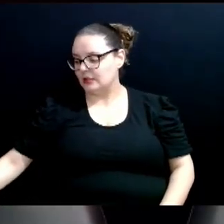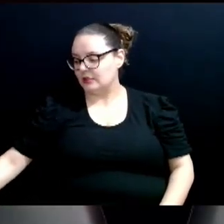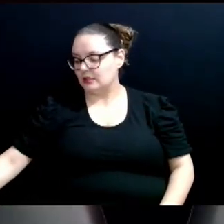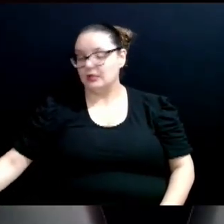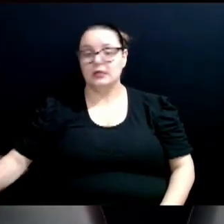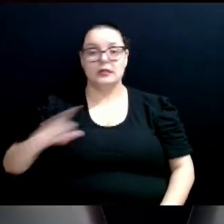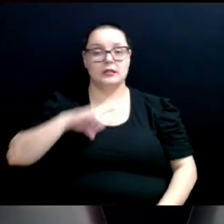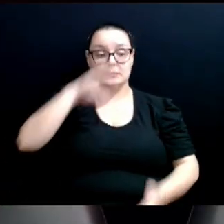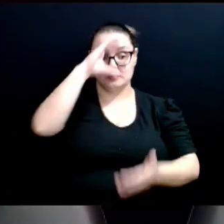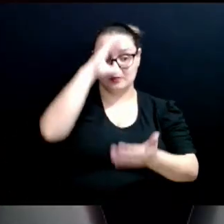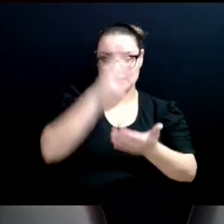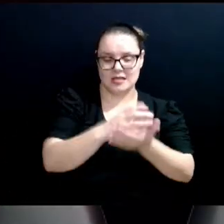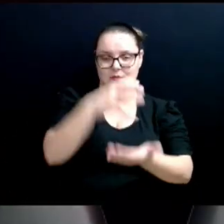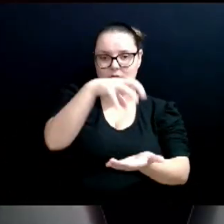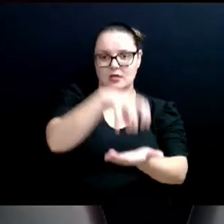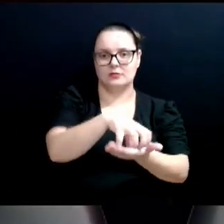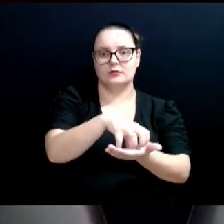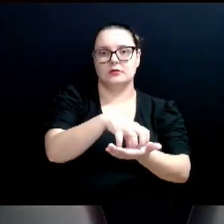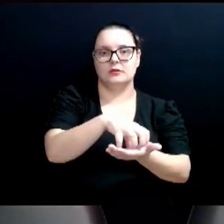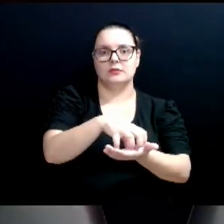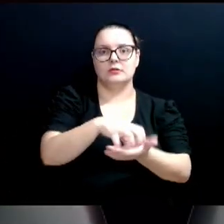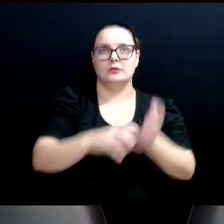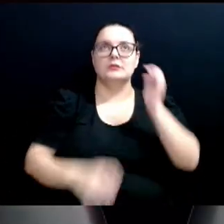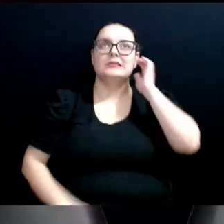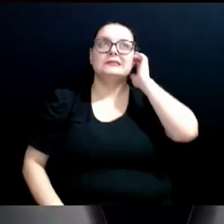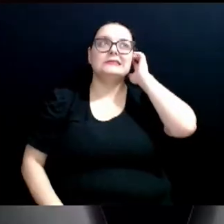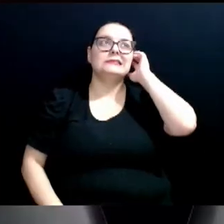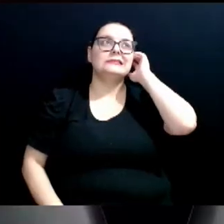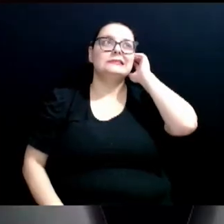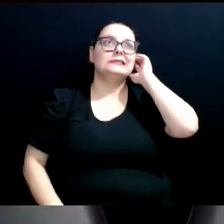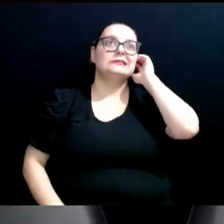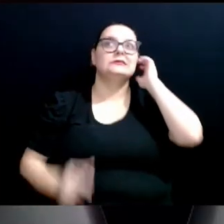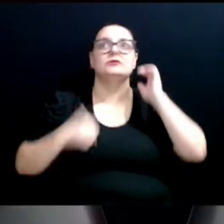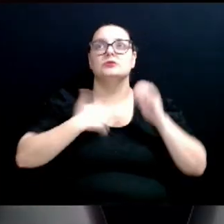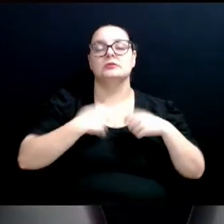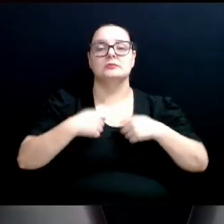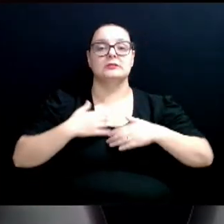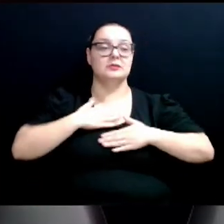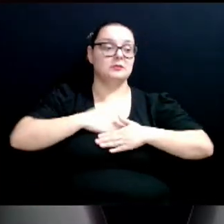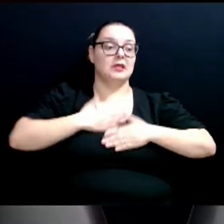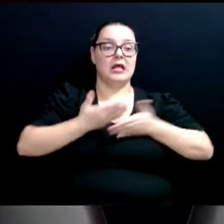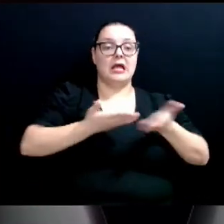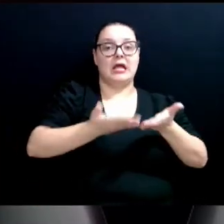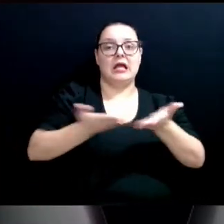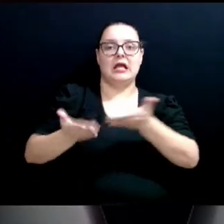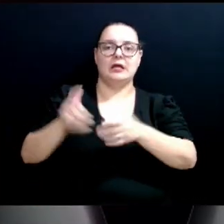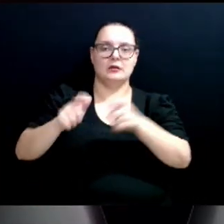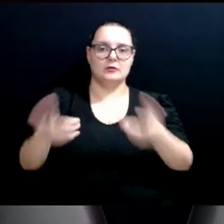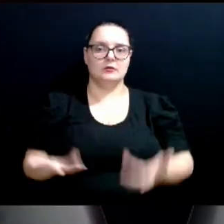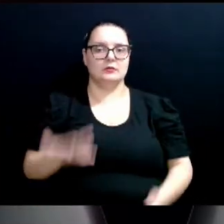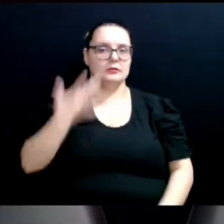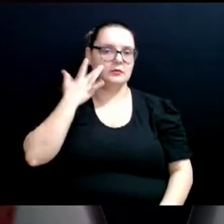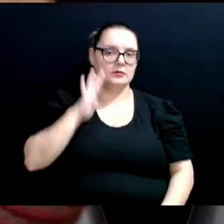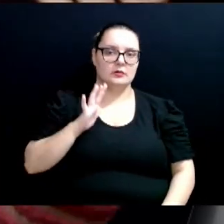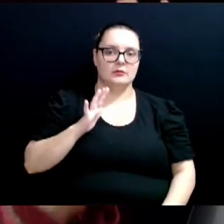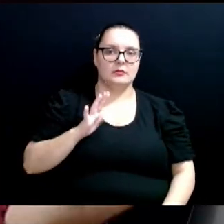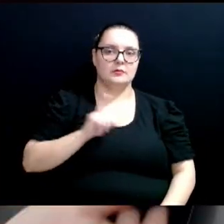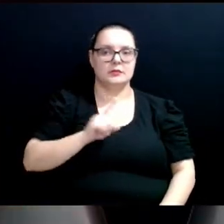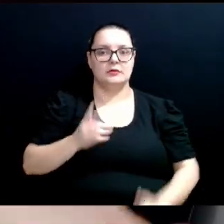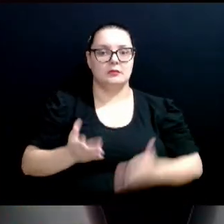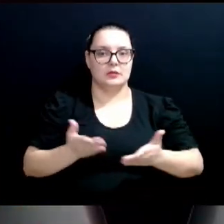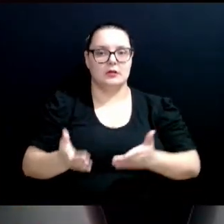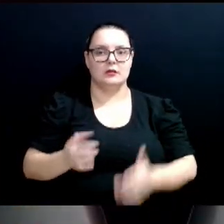crença nuclear de nós precisamos agradar as pessoas, não sabemos desagradar. Não necessariamente eu vou voltar